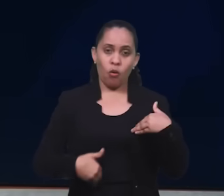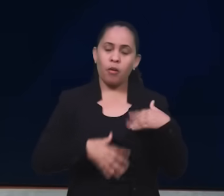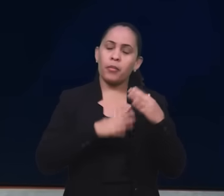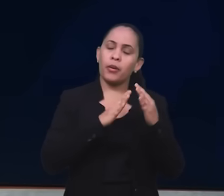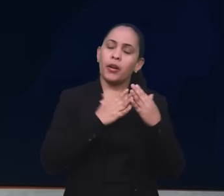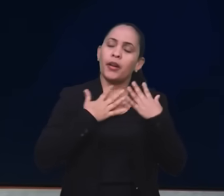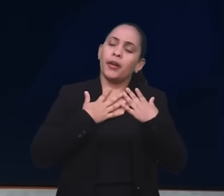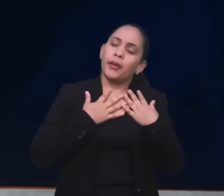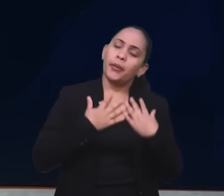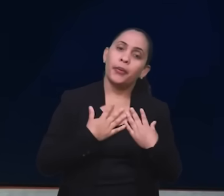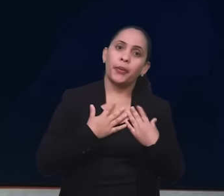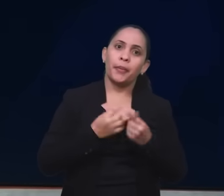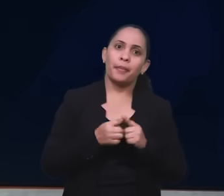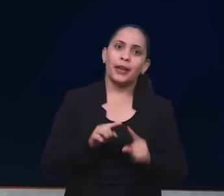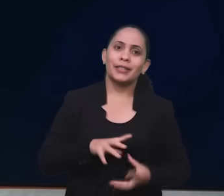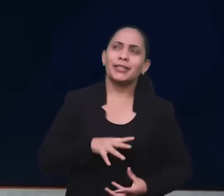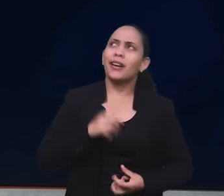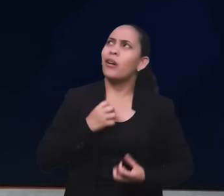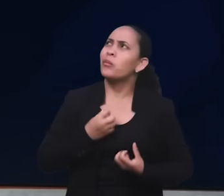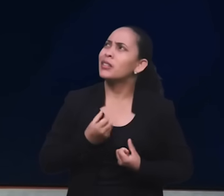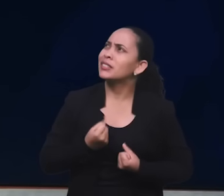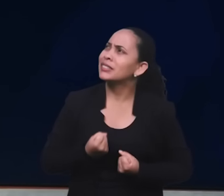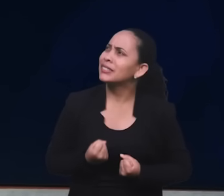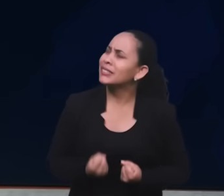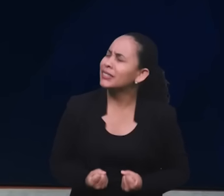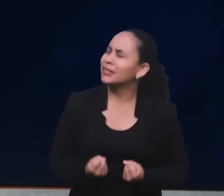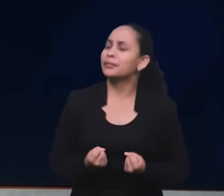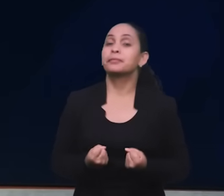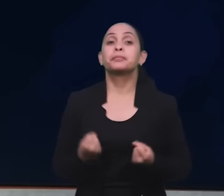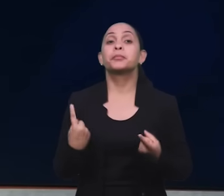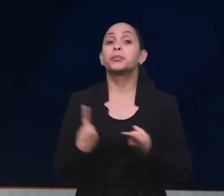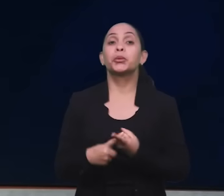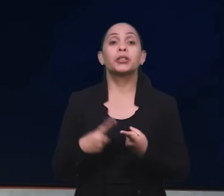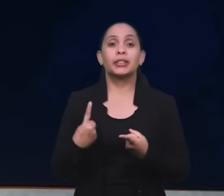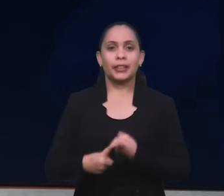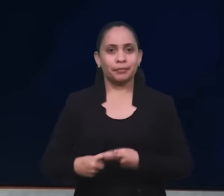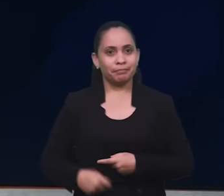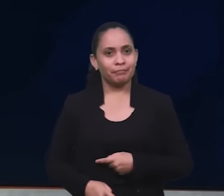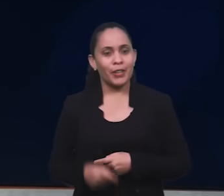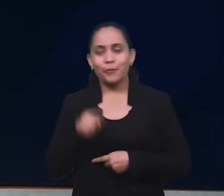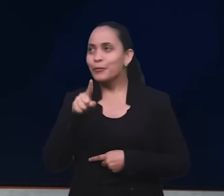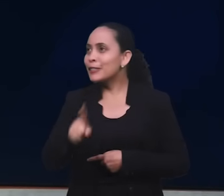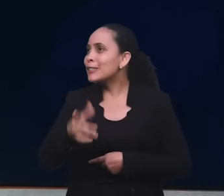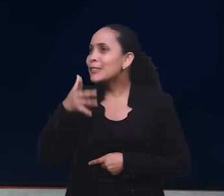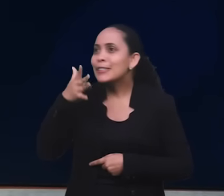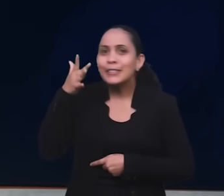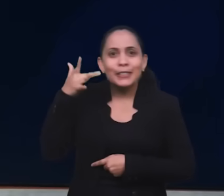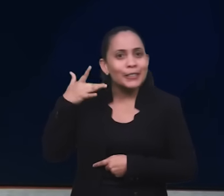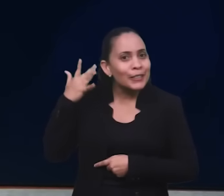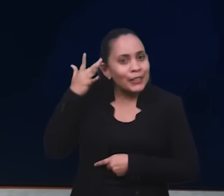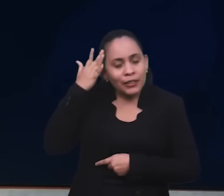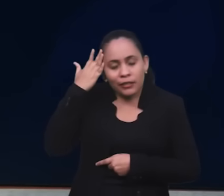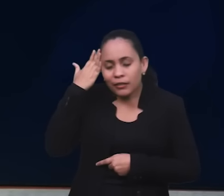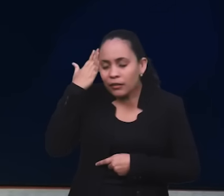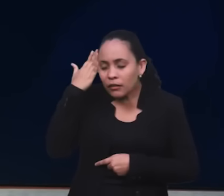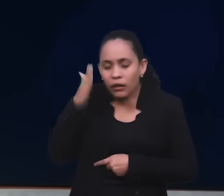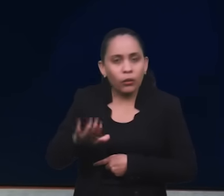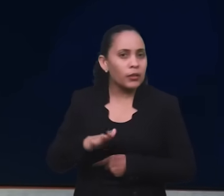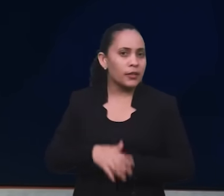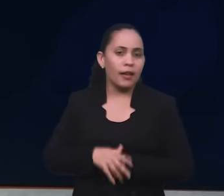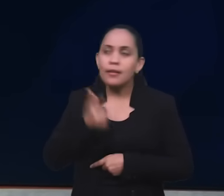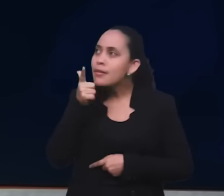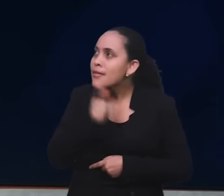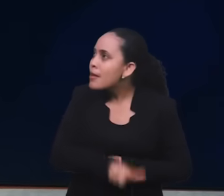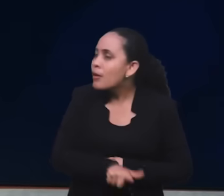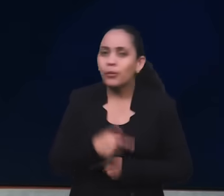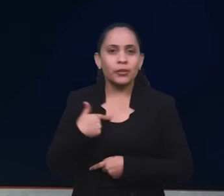corpo, mas você fica sobrecarregado. Por quê? Porque você não consegue tirar o peso, as preocupações,